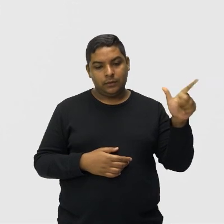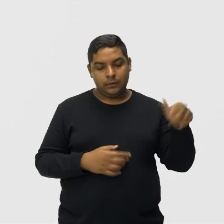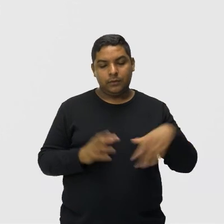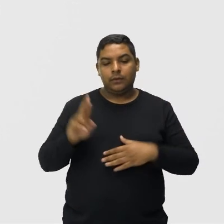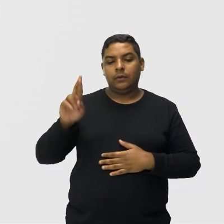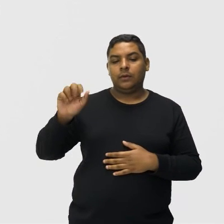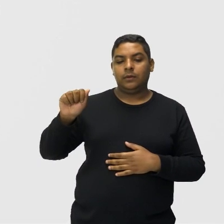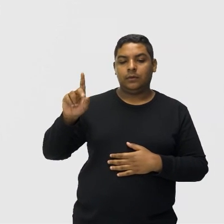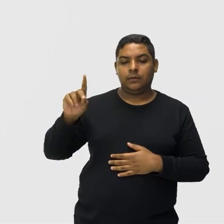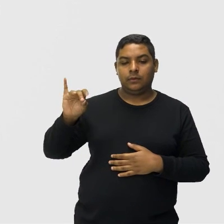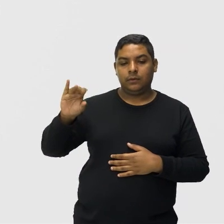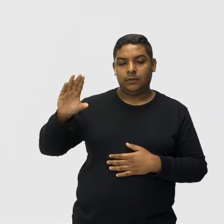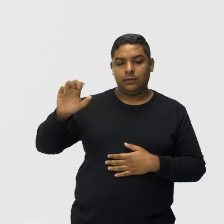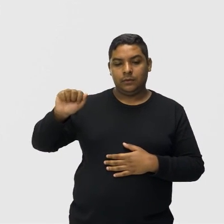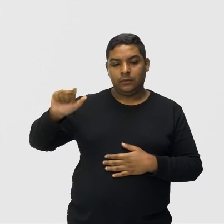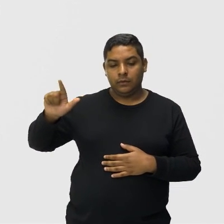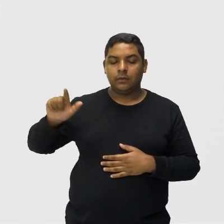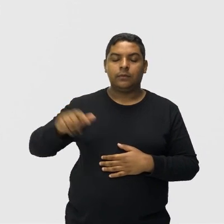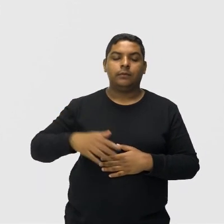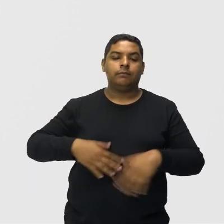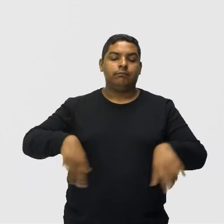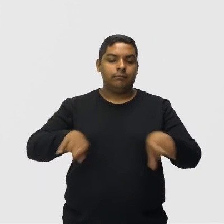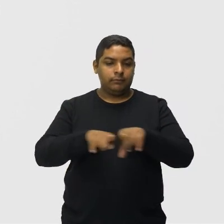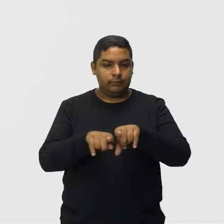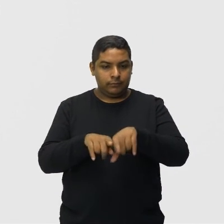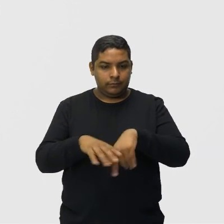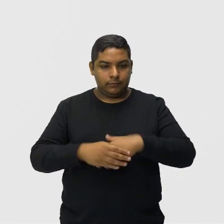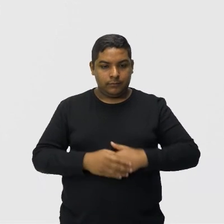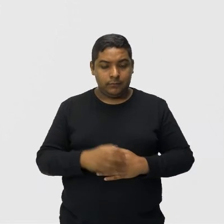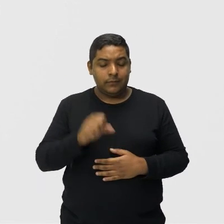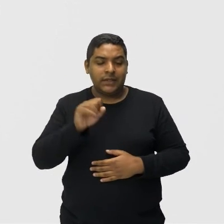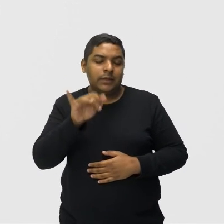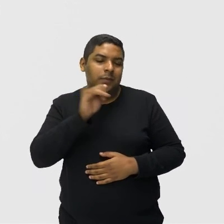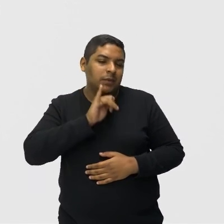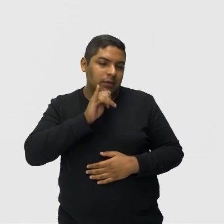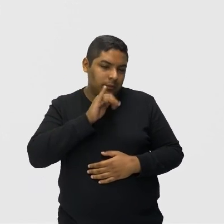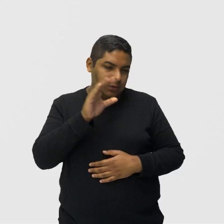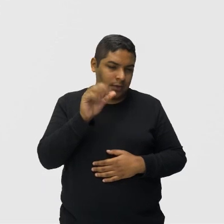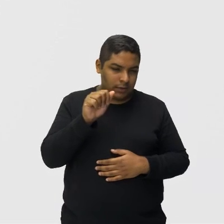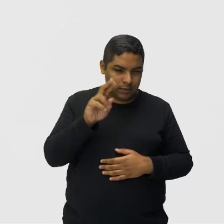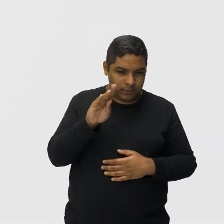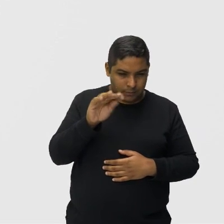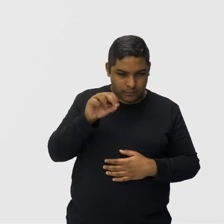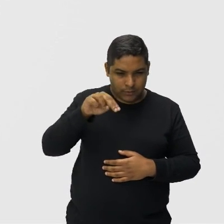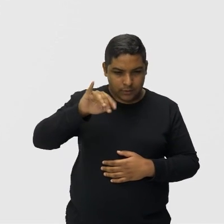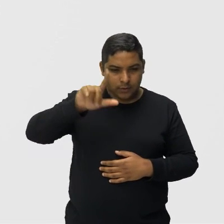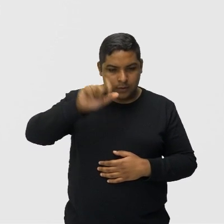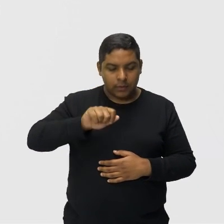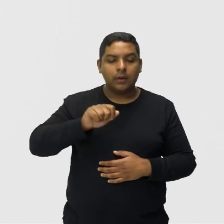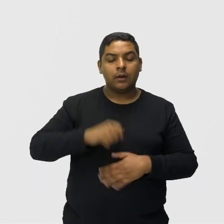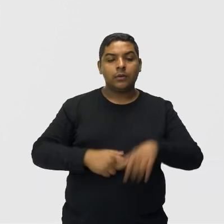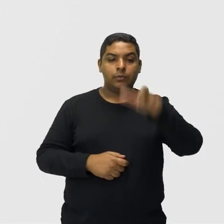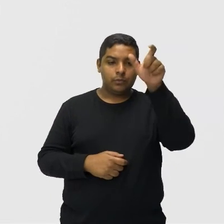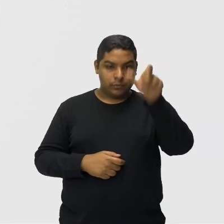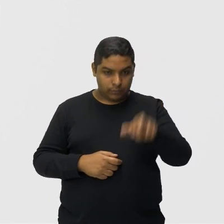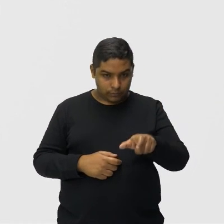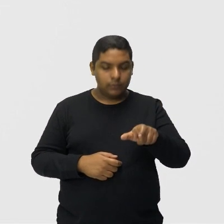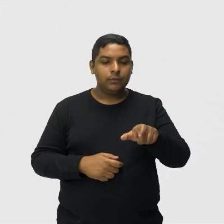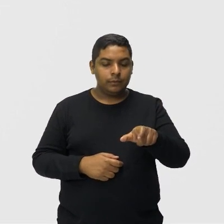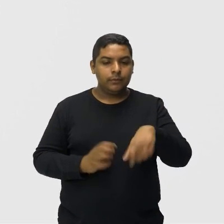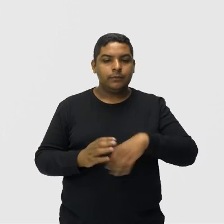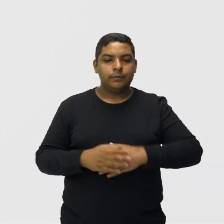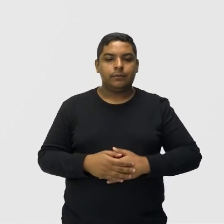radical orgânico para cá também, tá? Então, como a carbonila está no meio de carbono, está no meio da